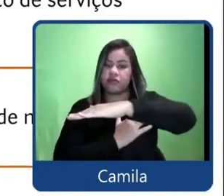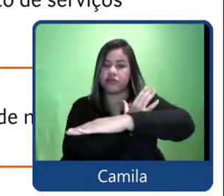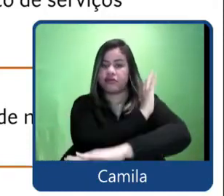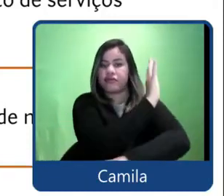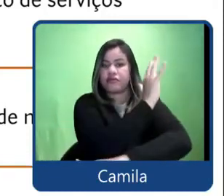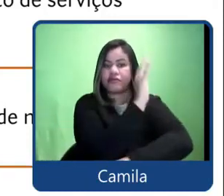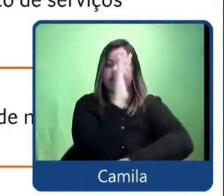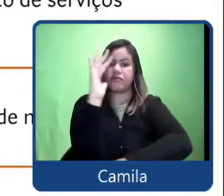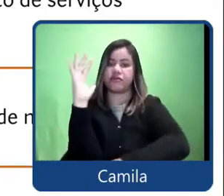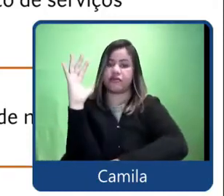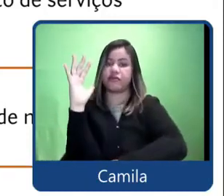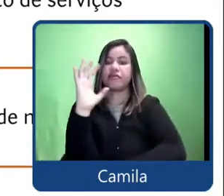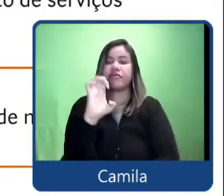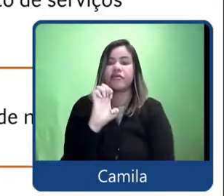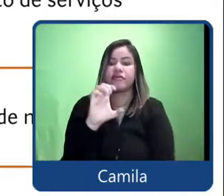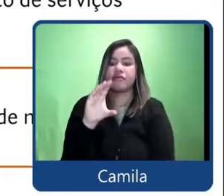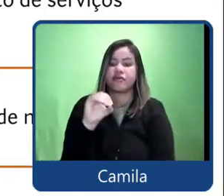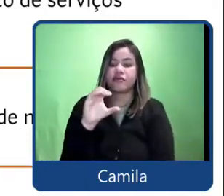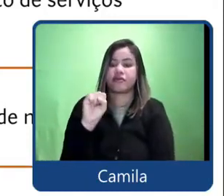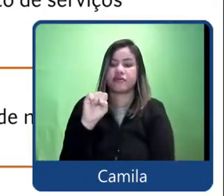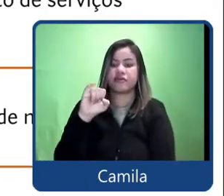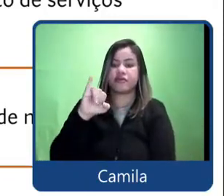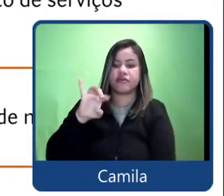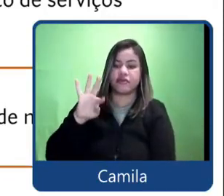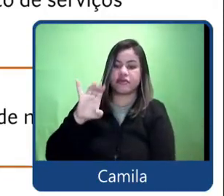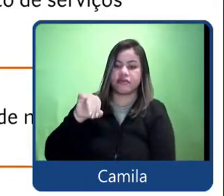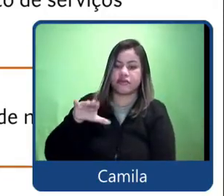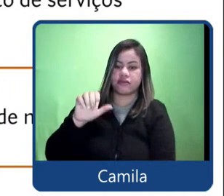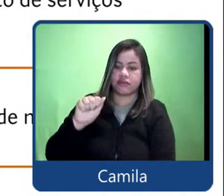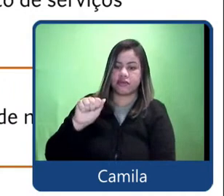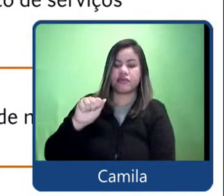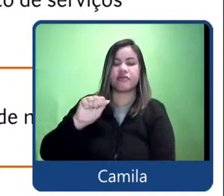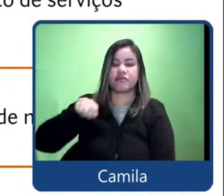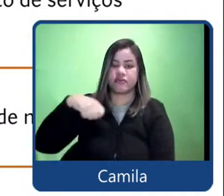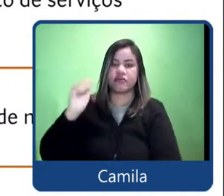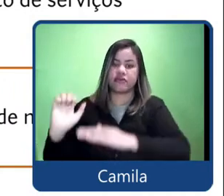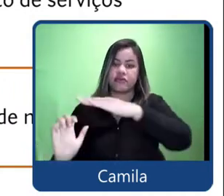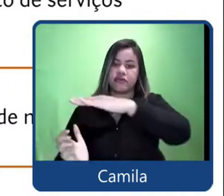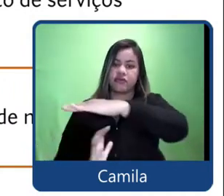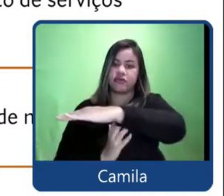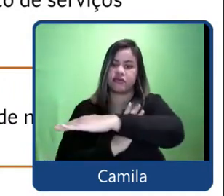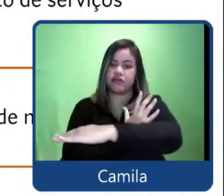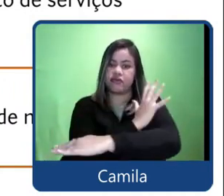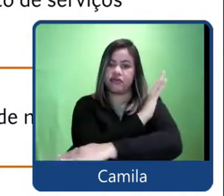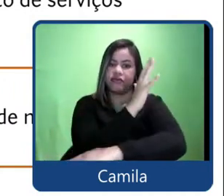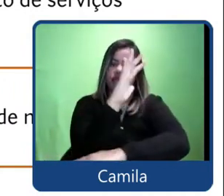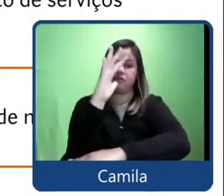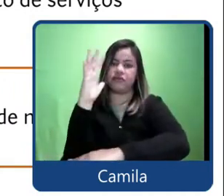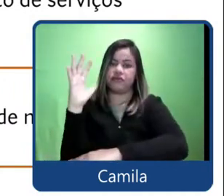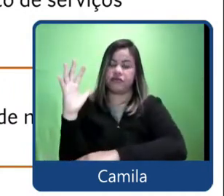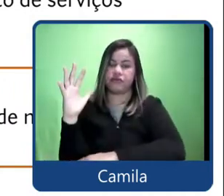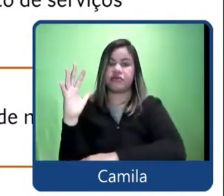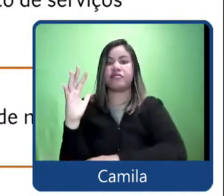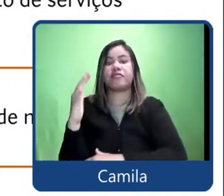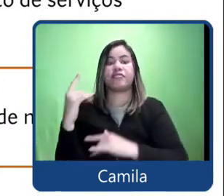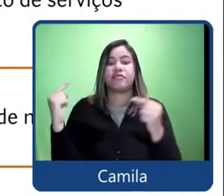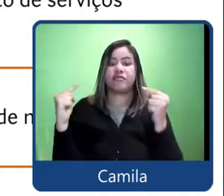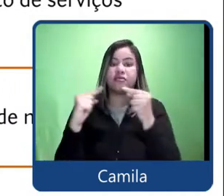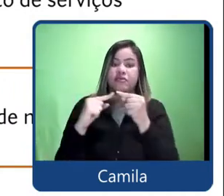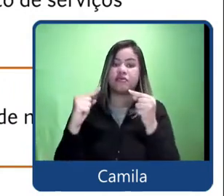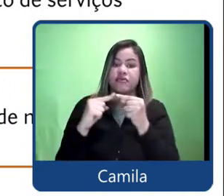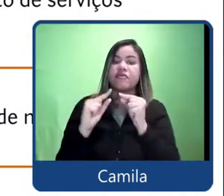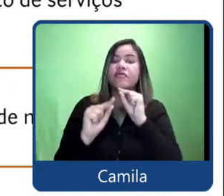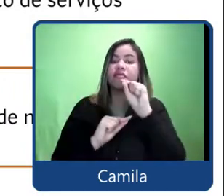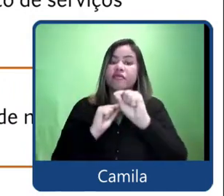serviços ecossistêmicos? São os benefícios, né, que as pessoas obtêm dos ecossistemas, que atendem às